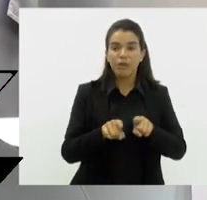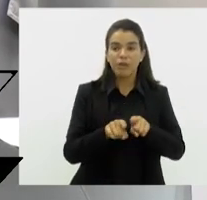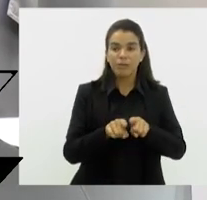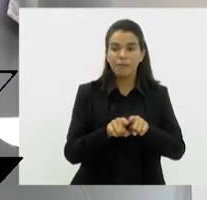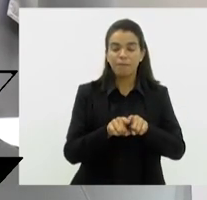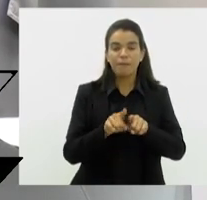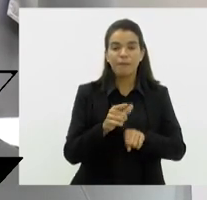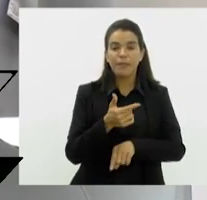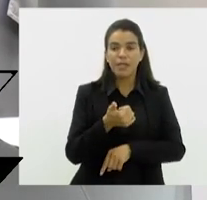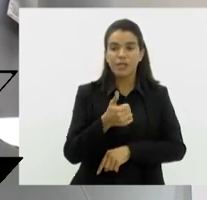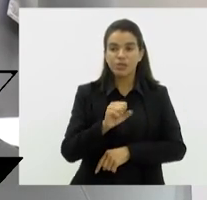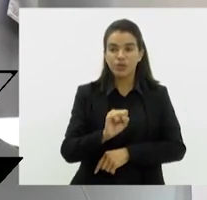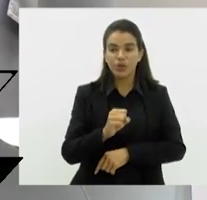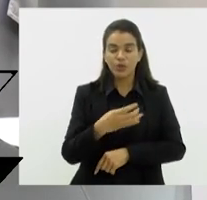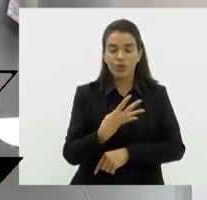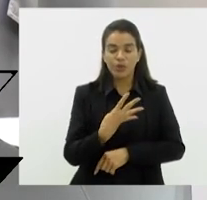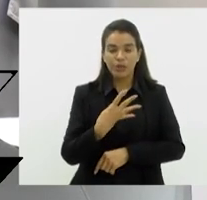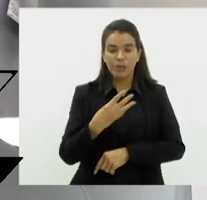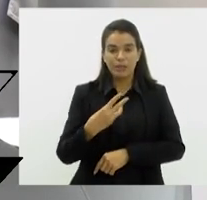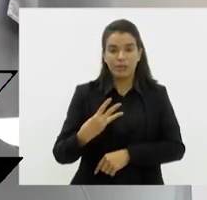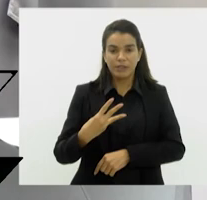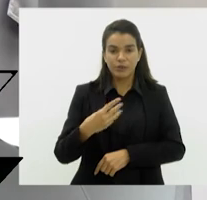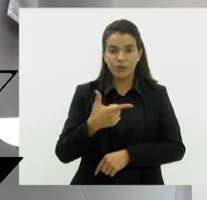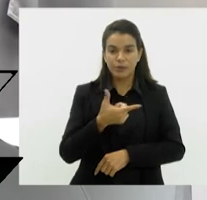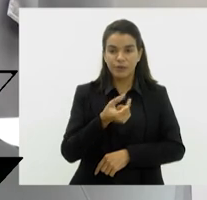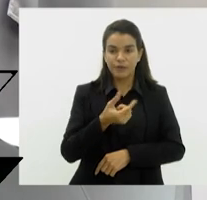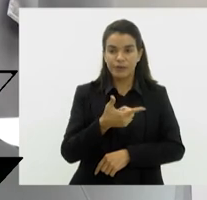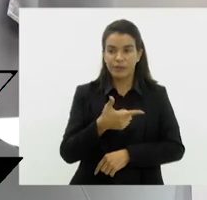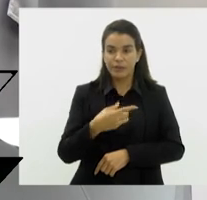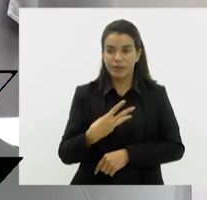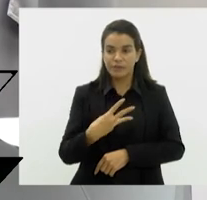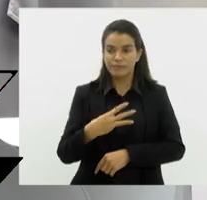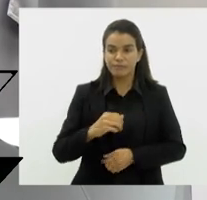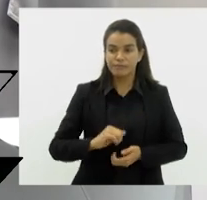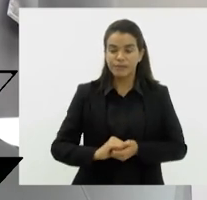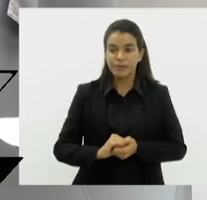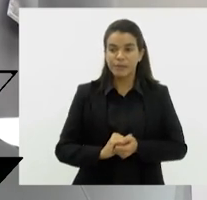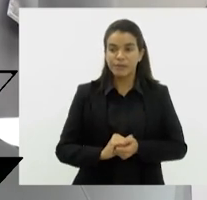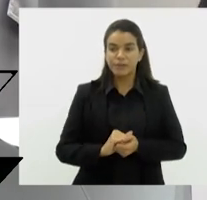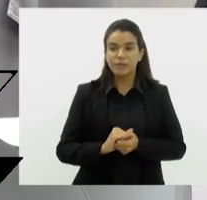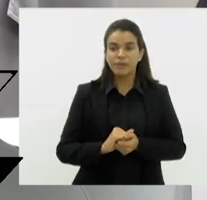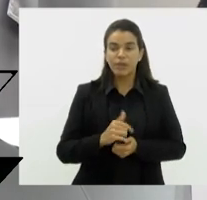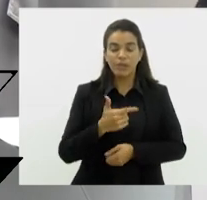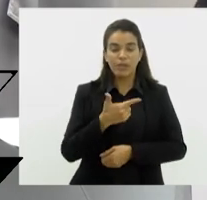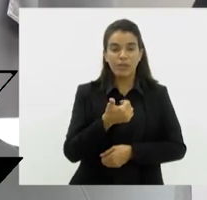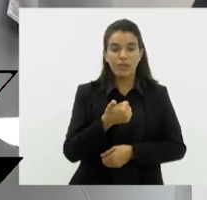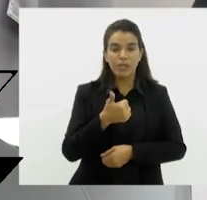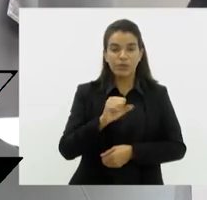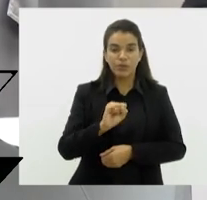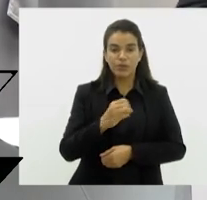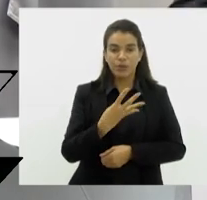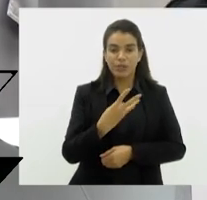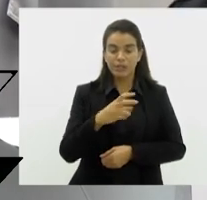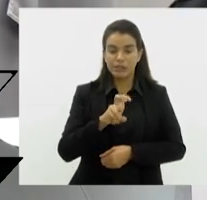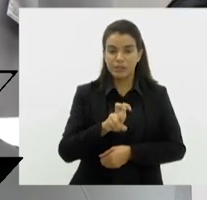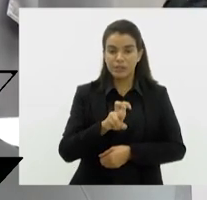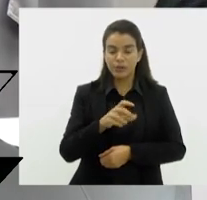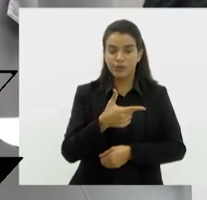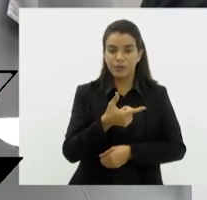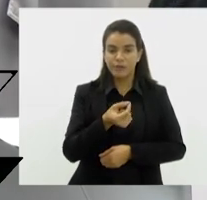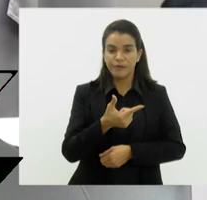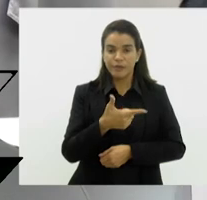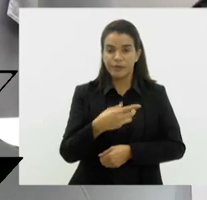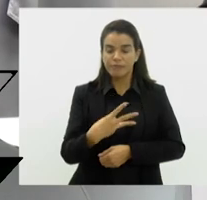lei 1845 de 23. Esse projeto, 1845 de 23,